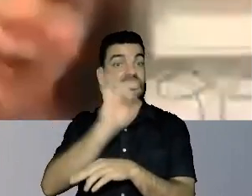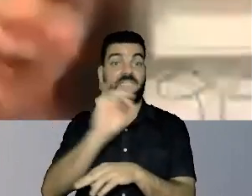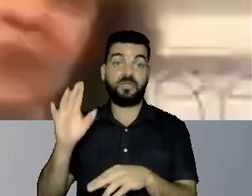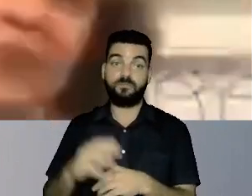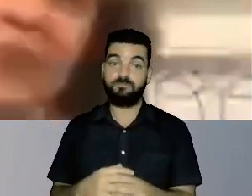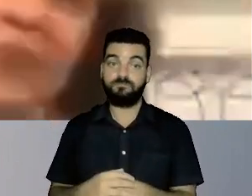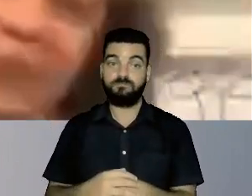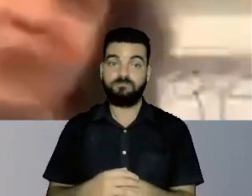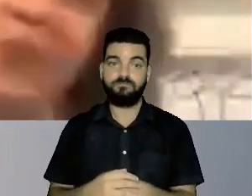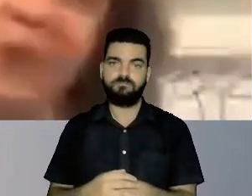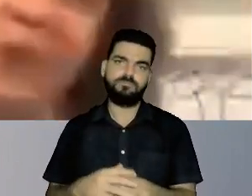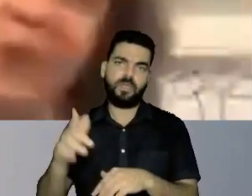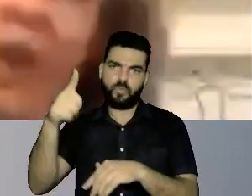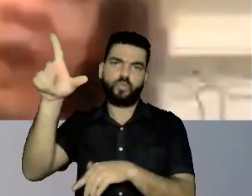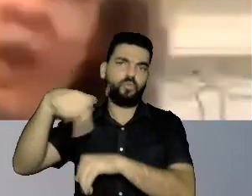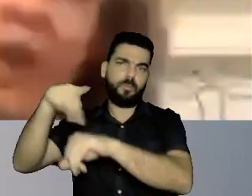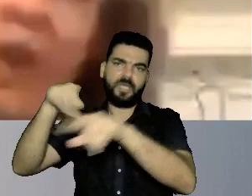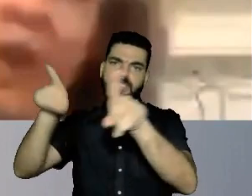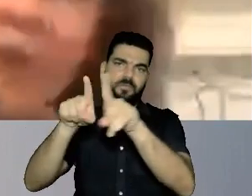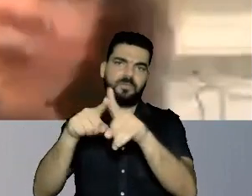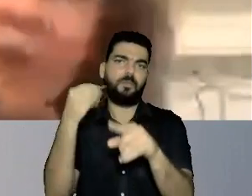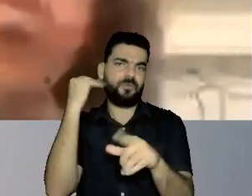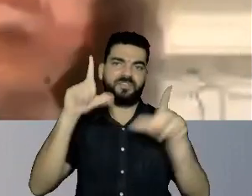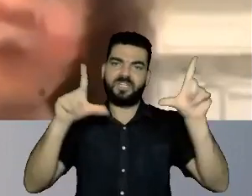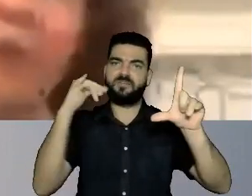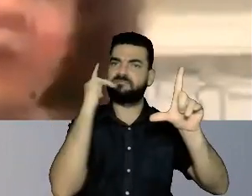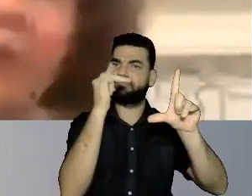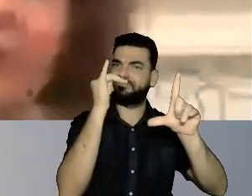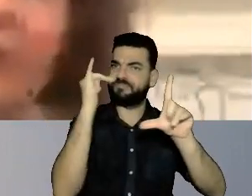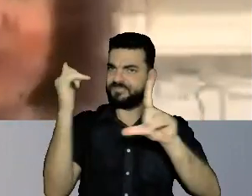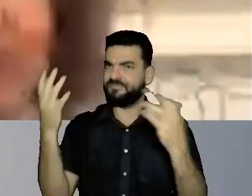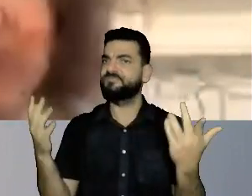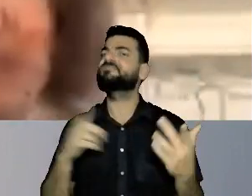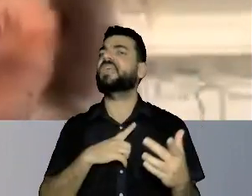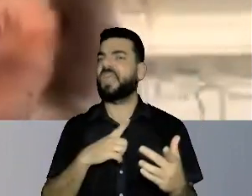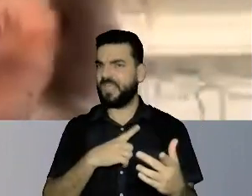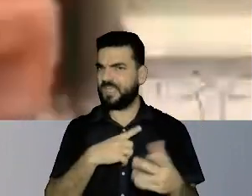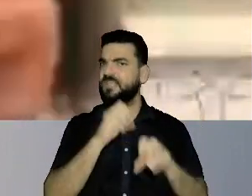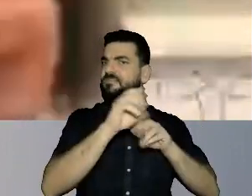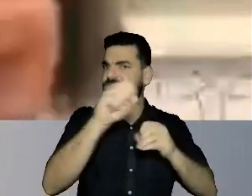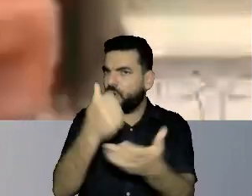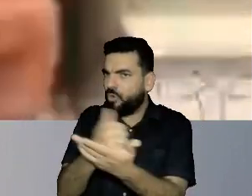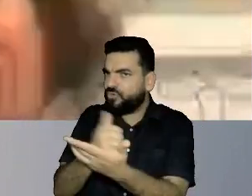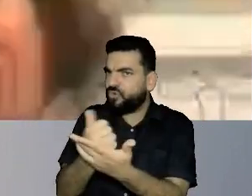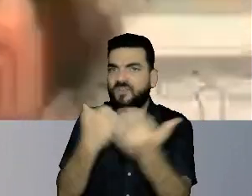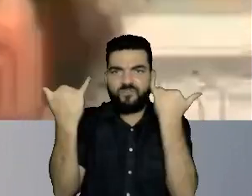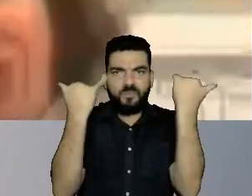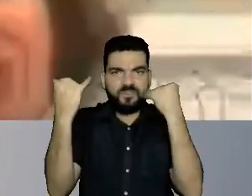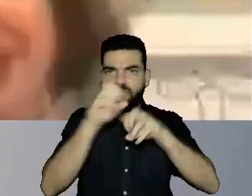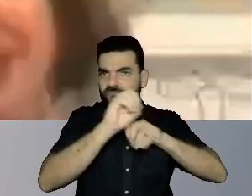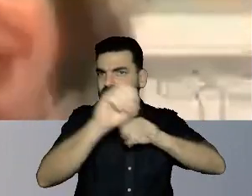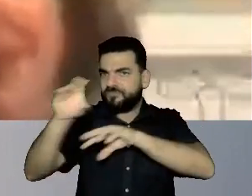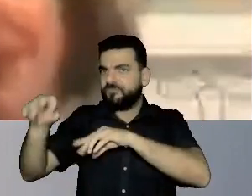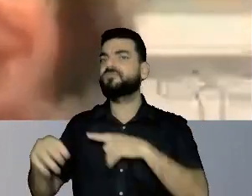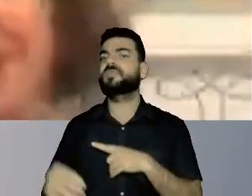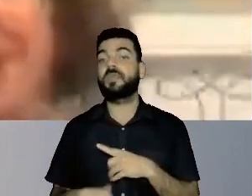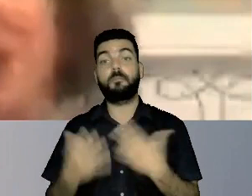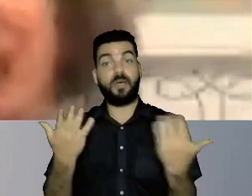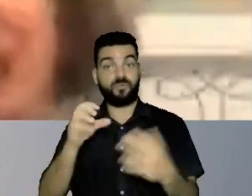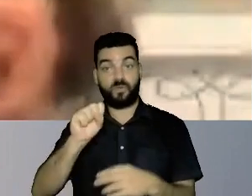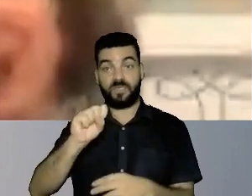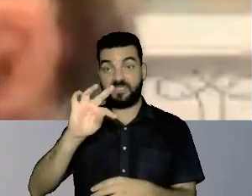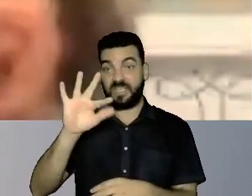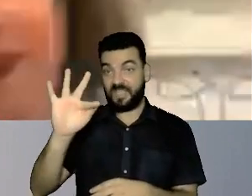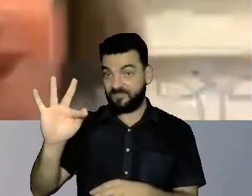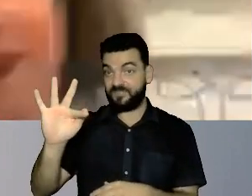cultural, e a televisão no Brasil é um veículo de formação, e eu acho que nos outros lugares também, porque você não